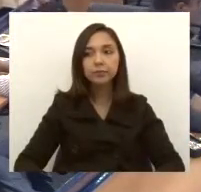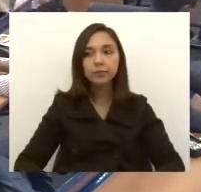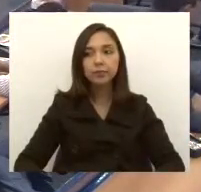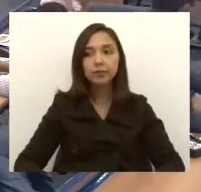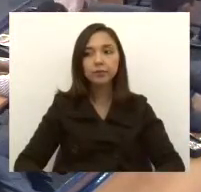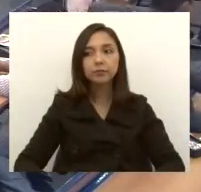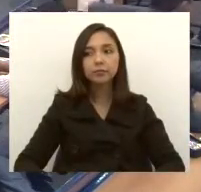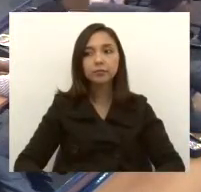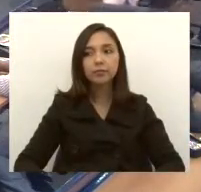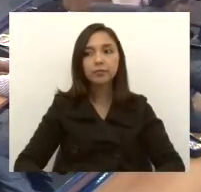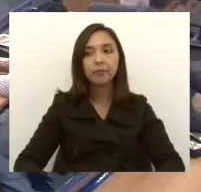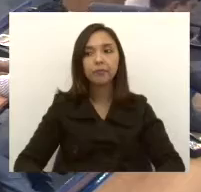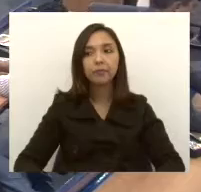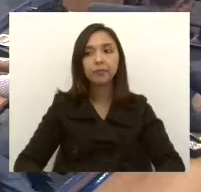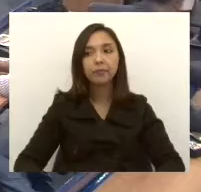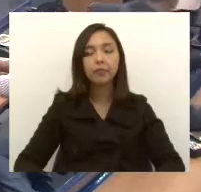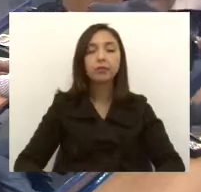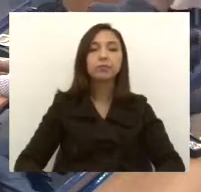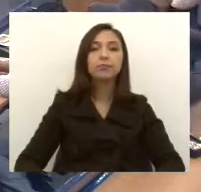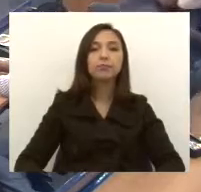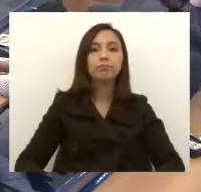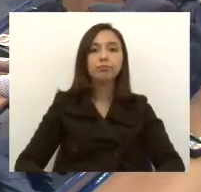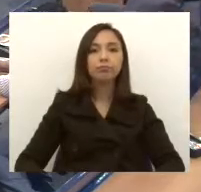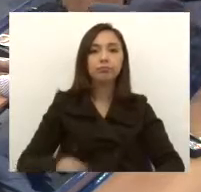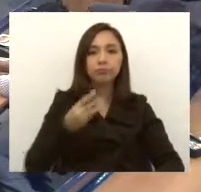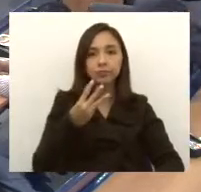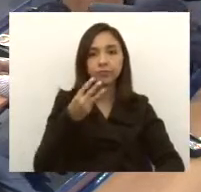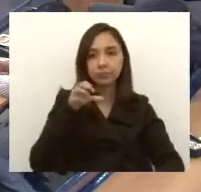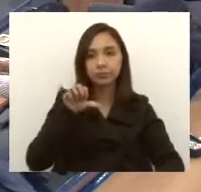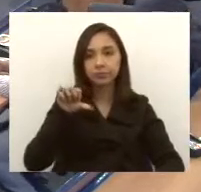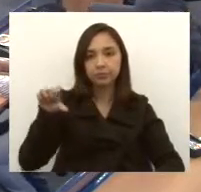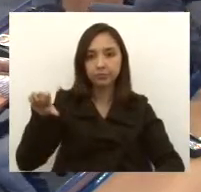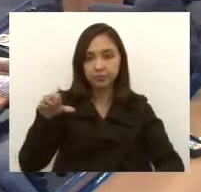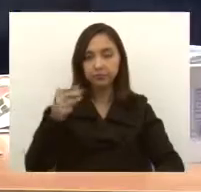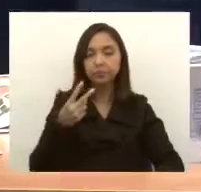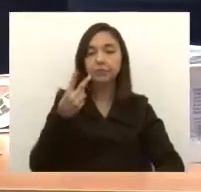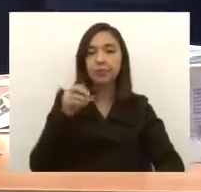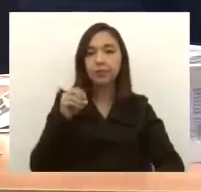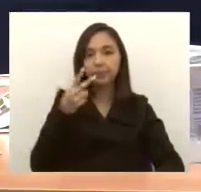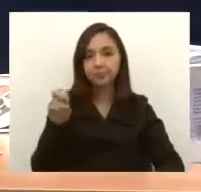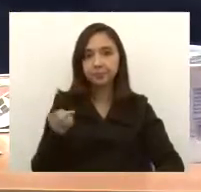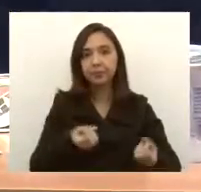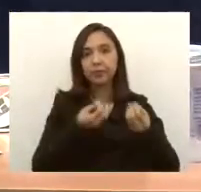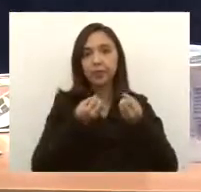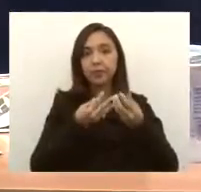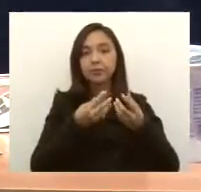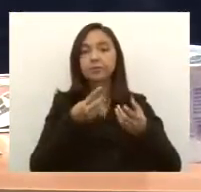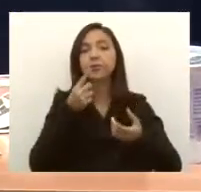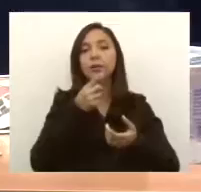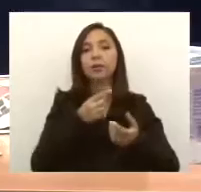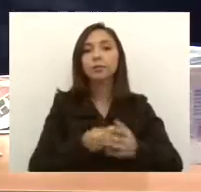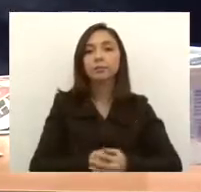Som. Leitura, discussão e votação do requerimento 3.299 de 2015. Informações referentes à